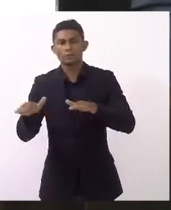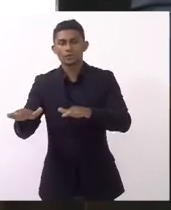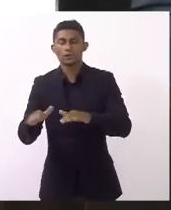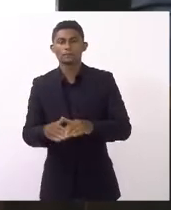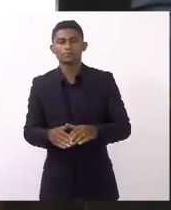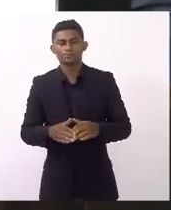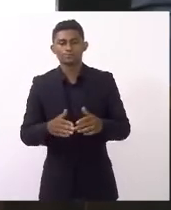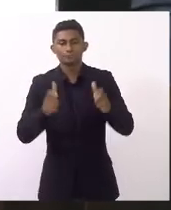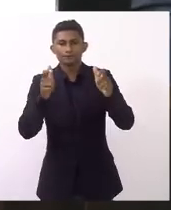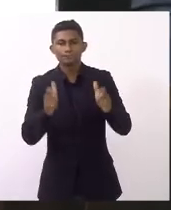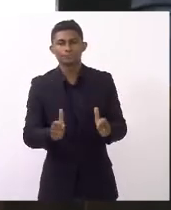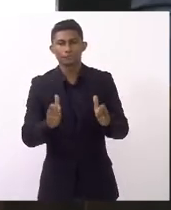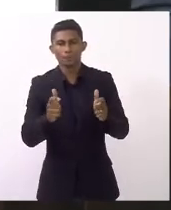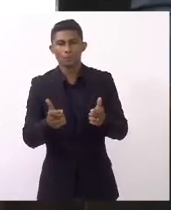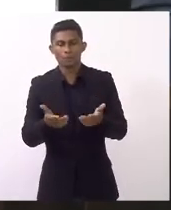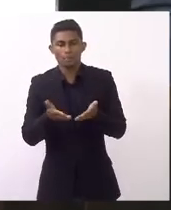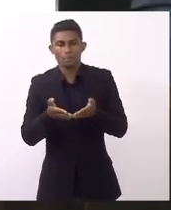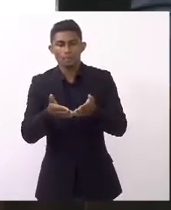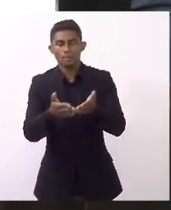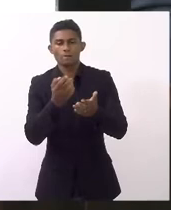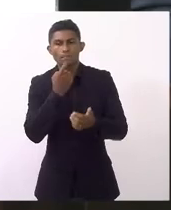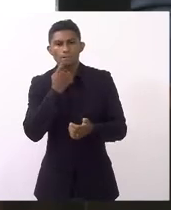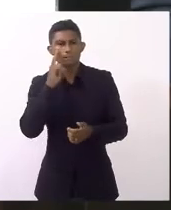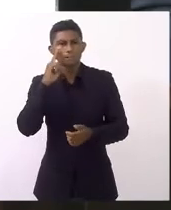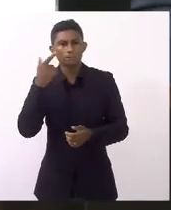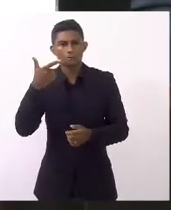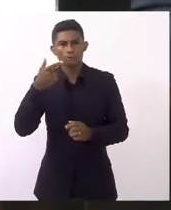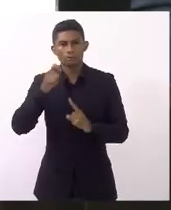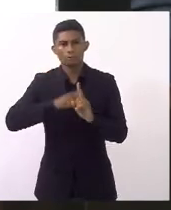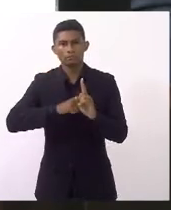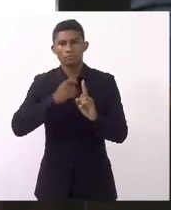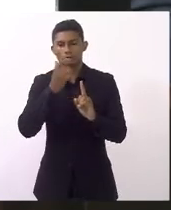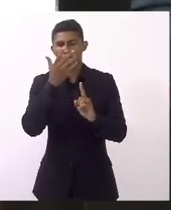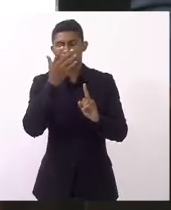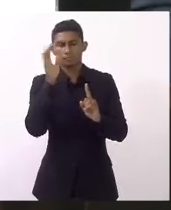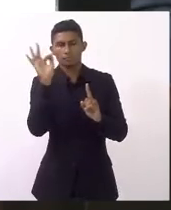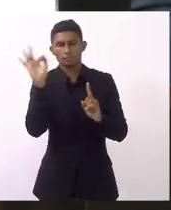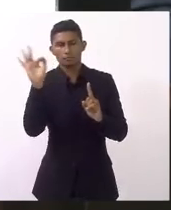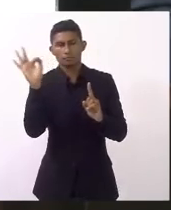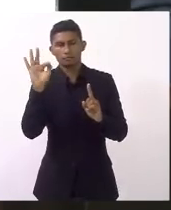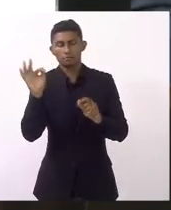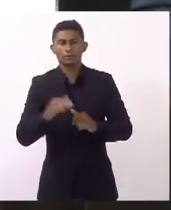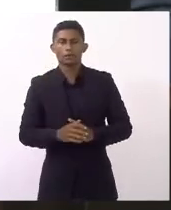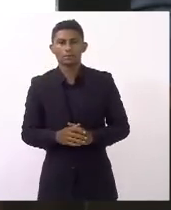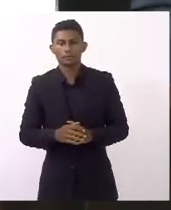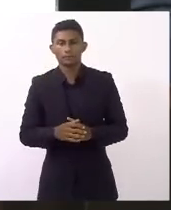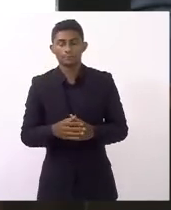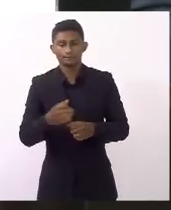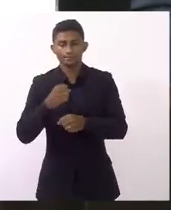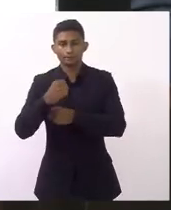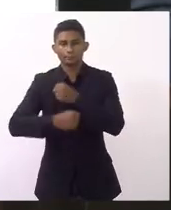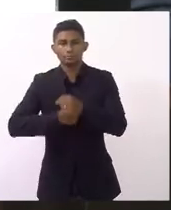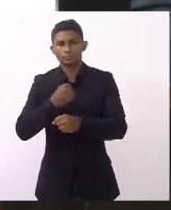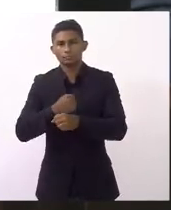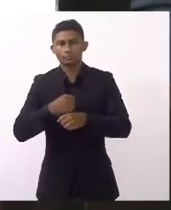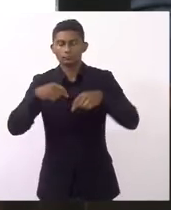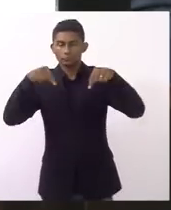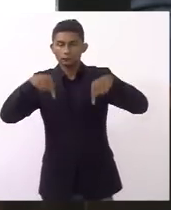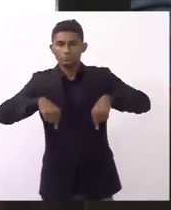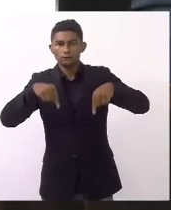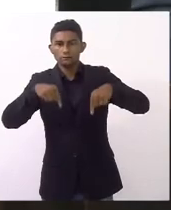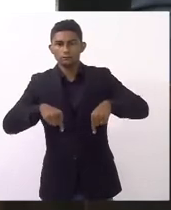região portuária do Rio de Janeiro no dia dois de fevereiro importante dizer que esse ano a Capitanias os